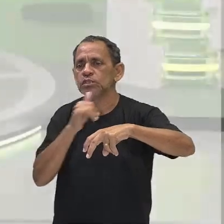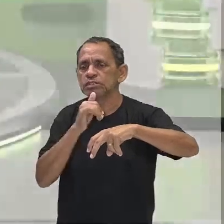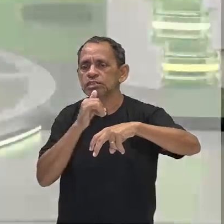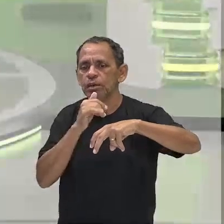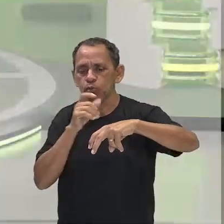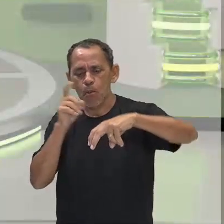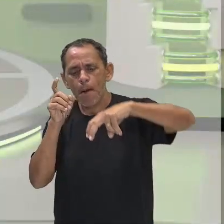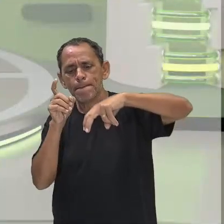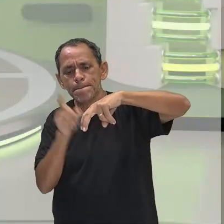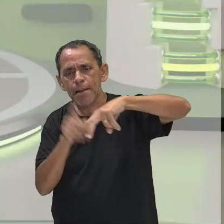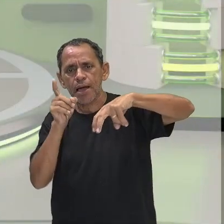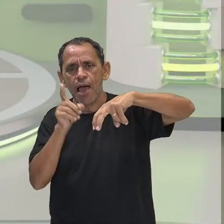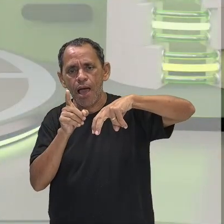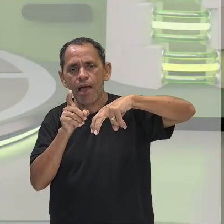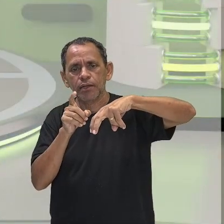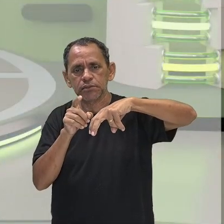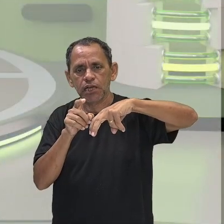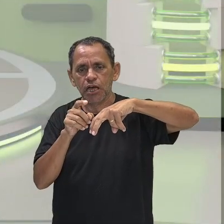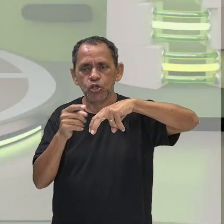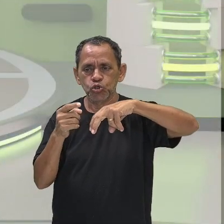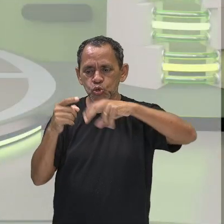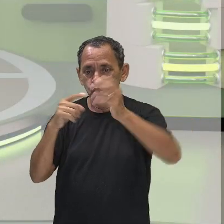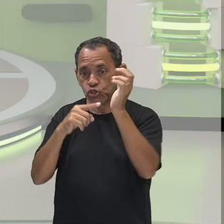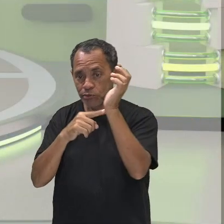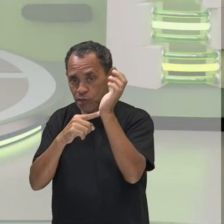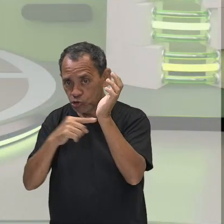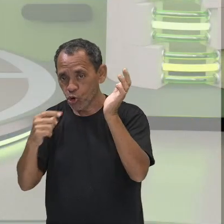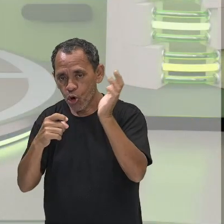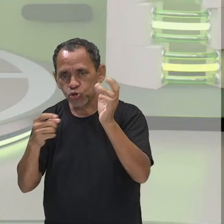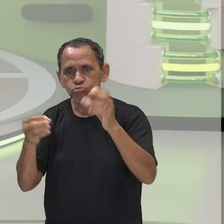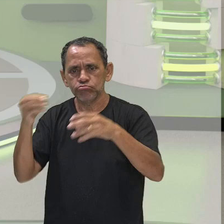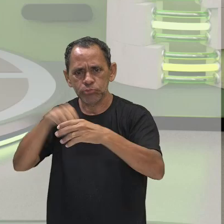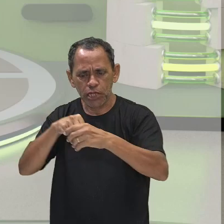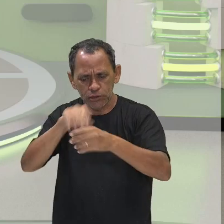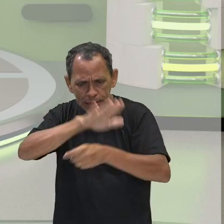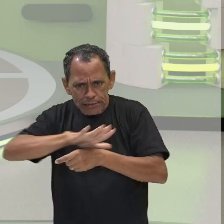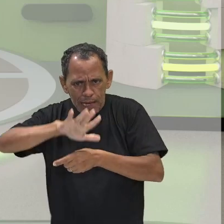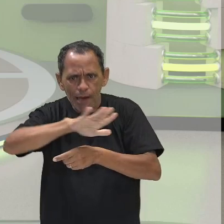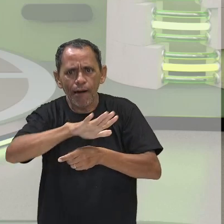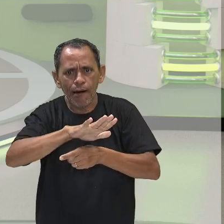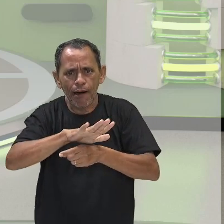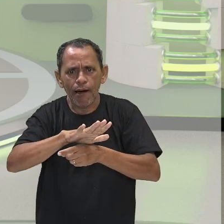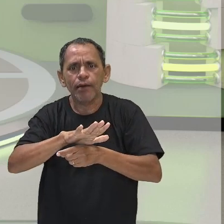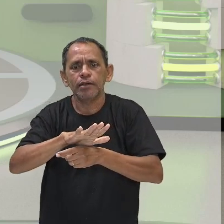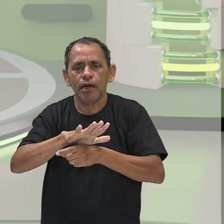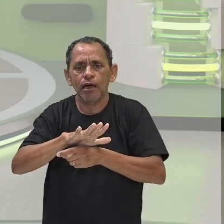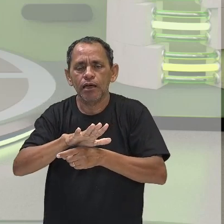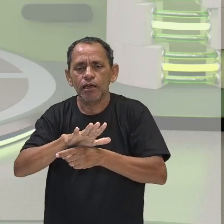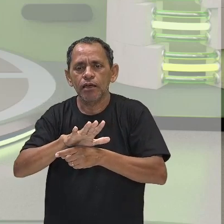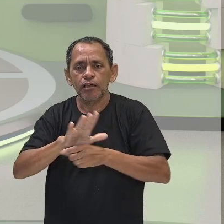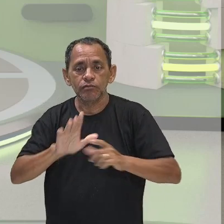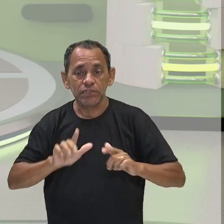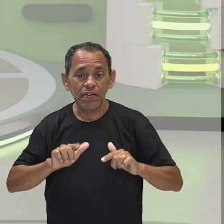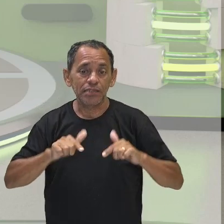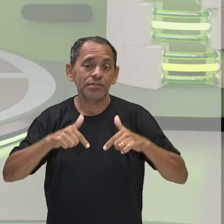os dendritos dos neurônios que estão ali naquela região, logo eles vão